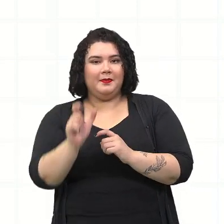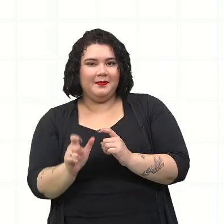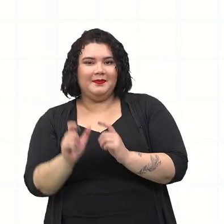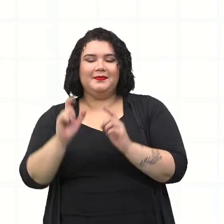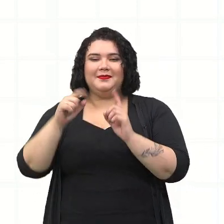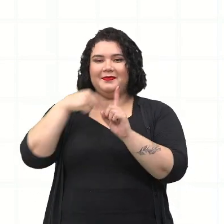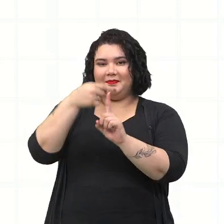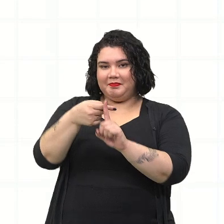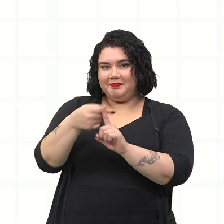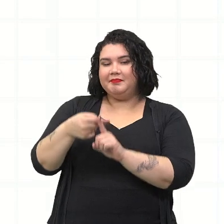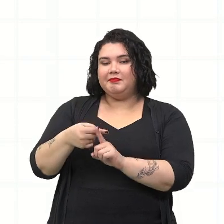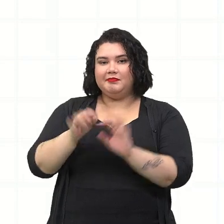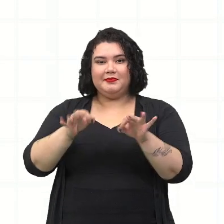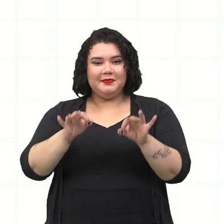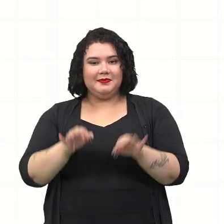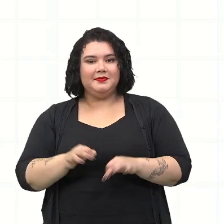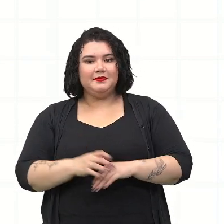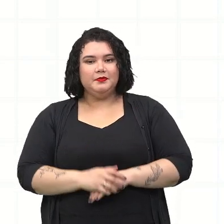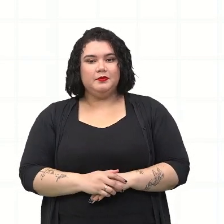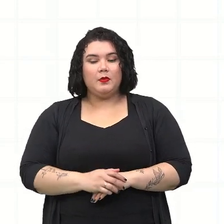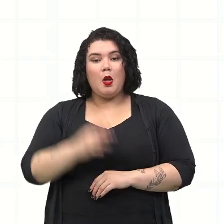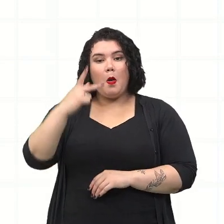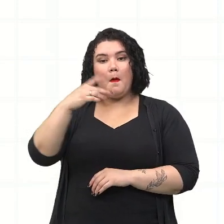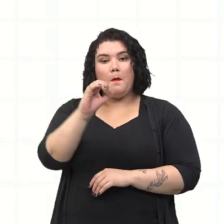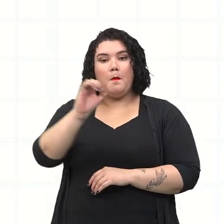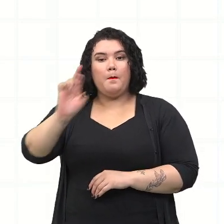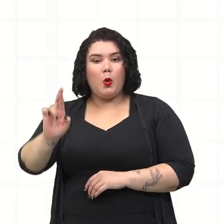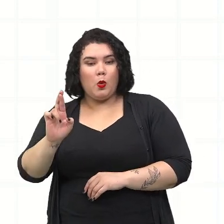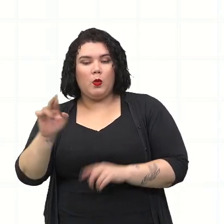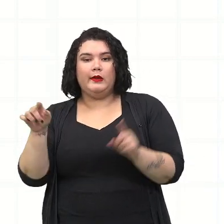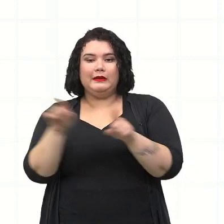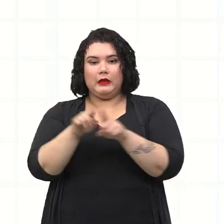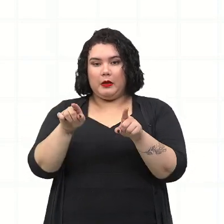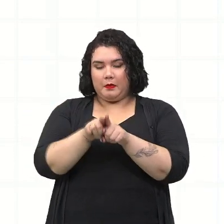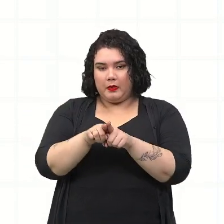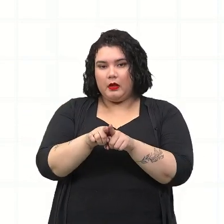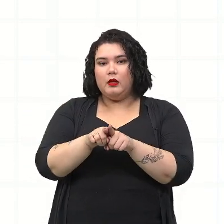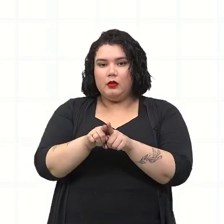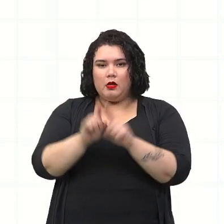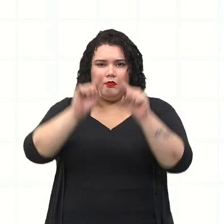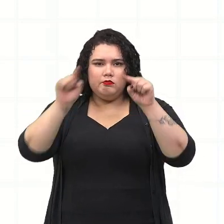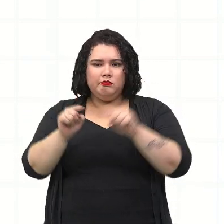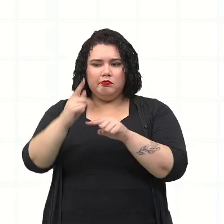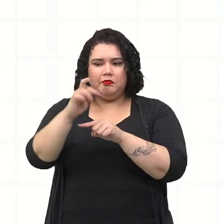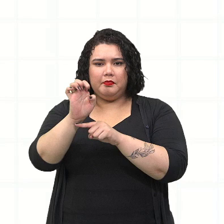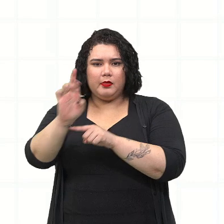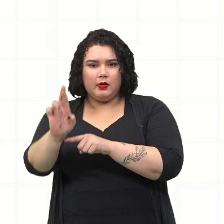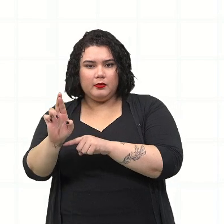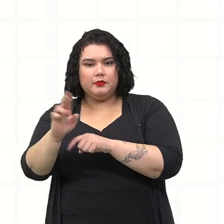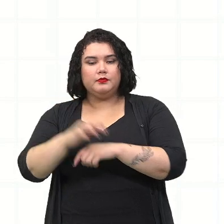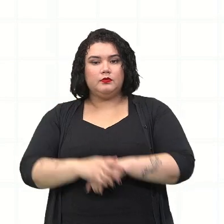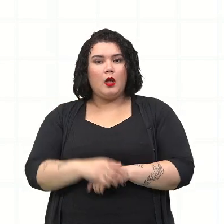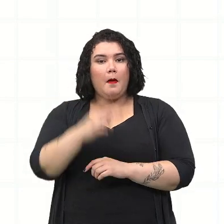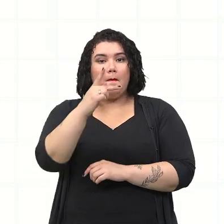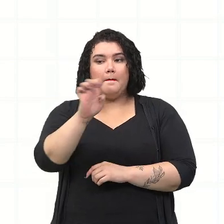Outro bastante complicado de se identificar sem muita atenção é o